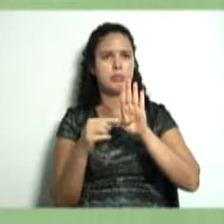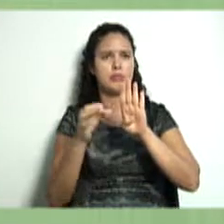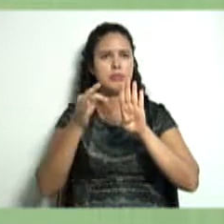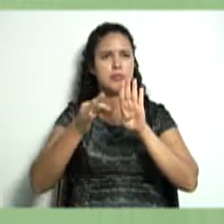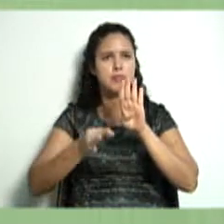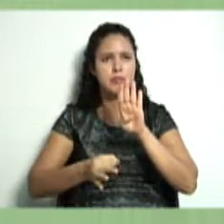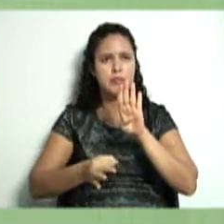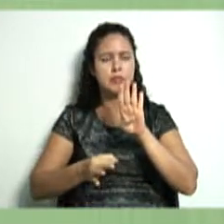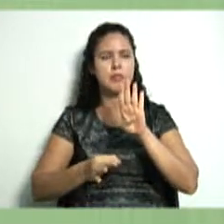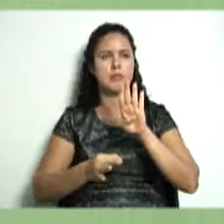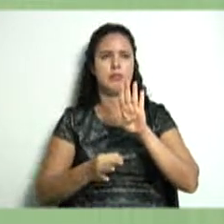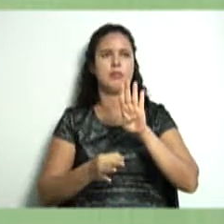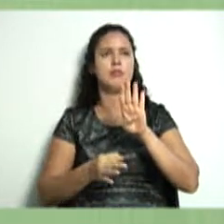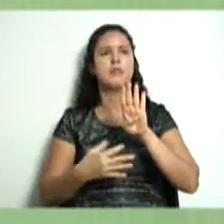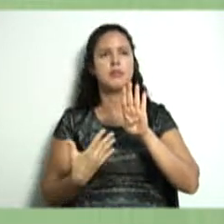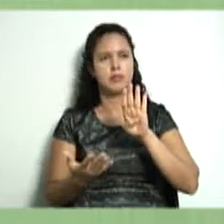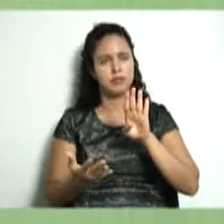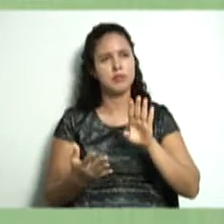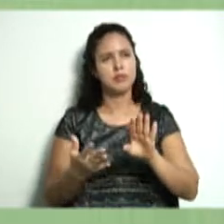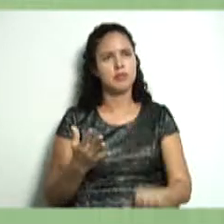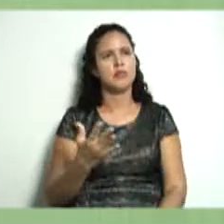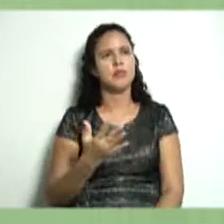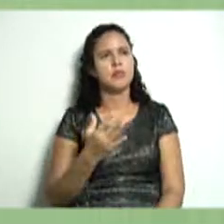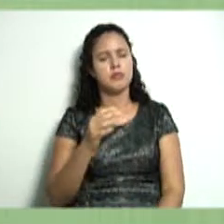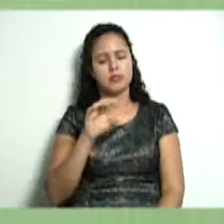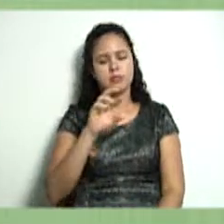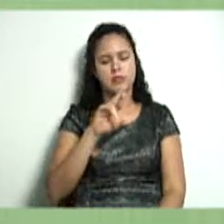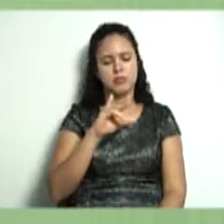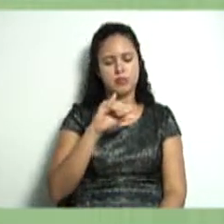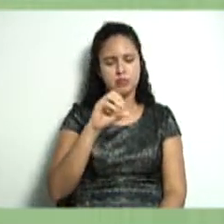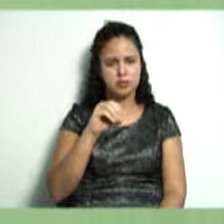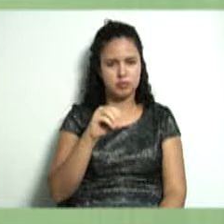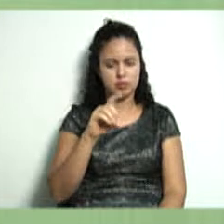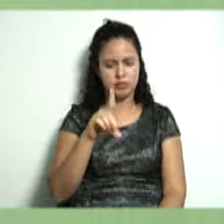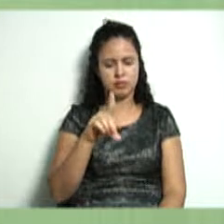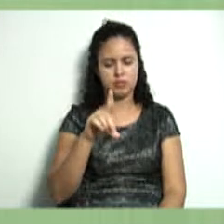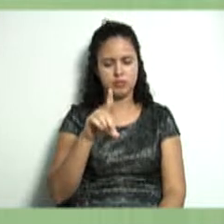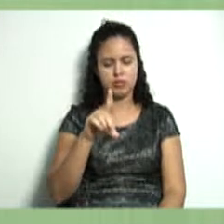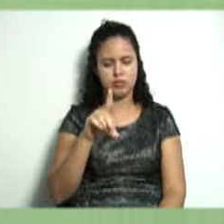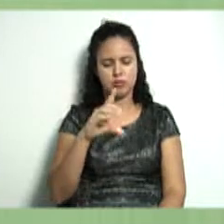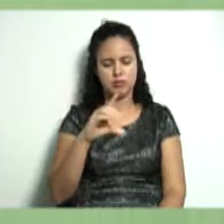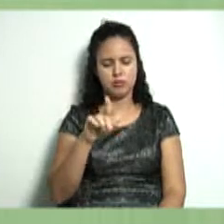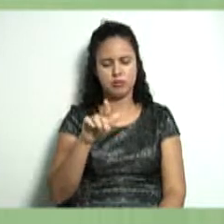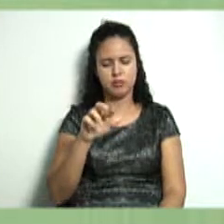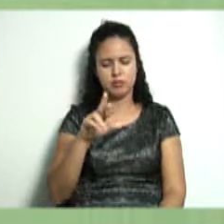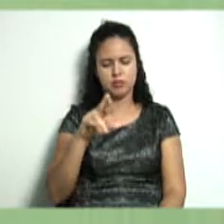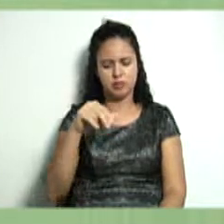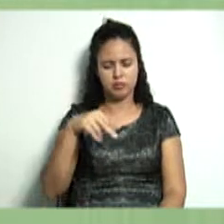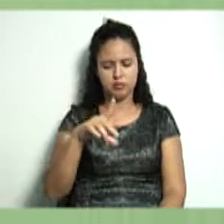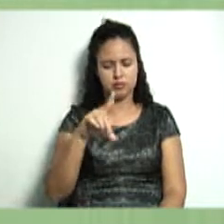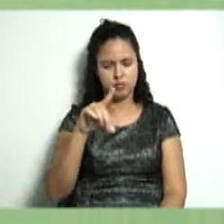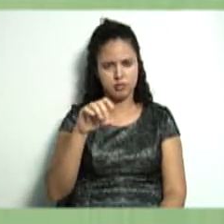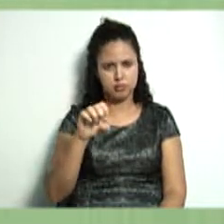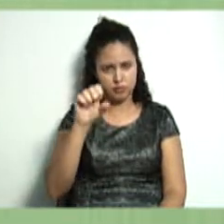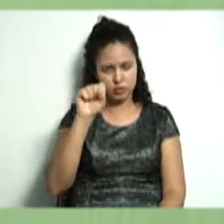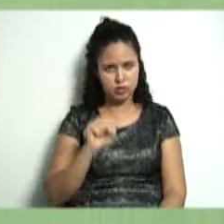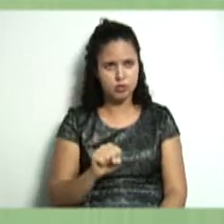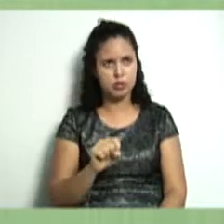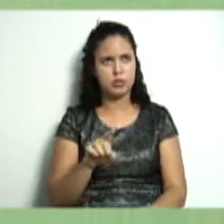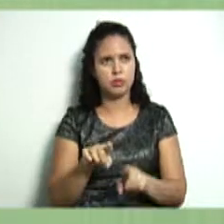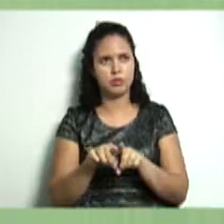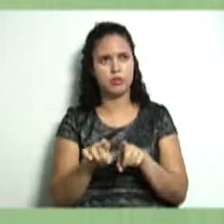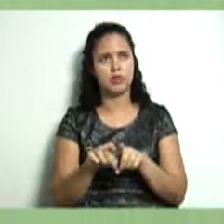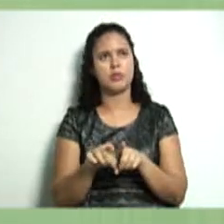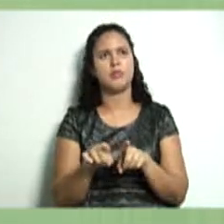e Bahia são os estados que têm maior número, ali em 2012, de